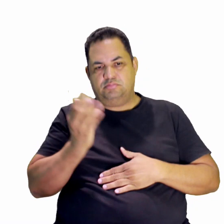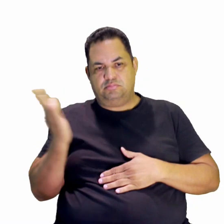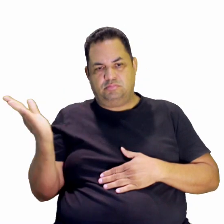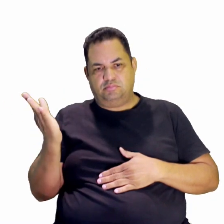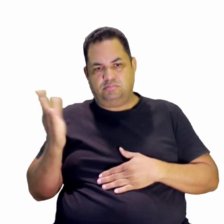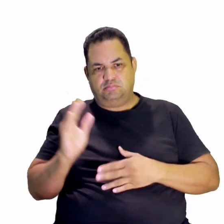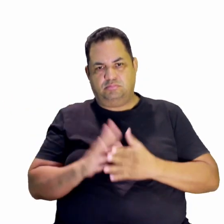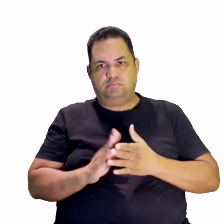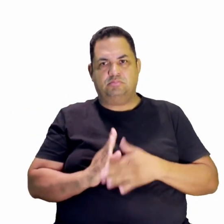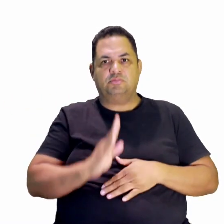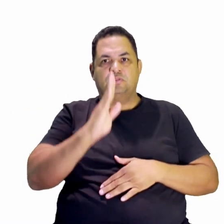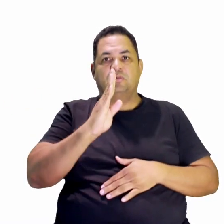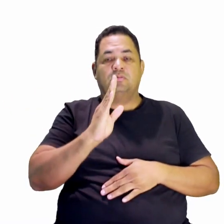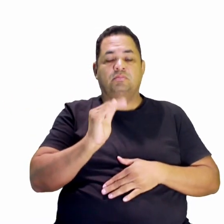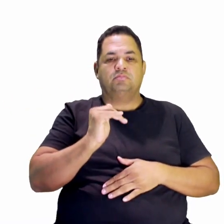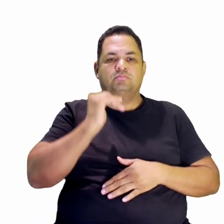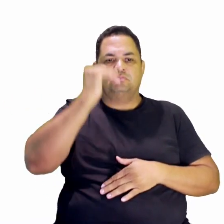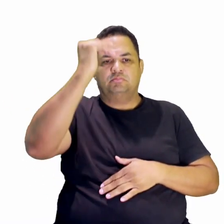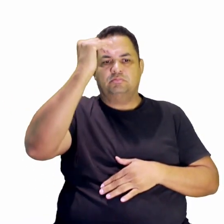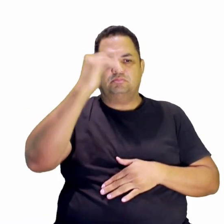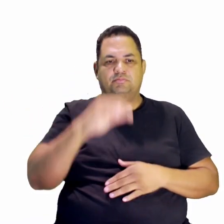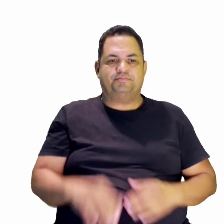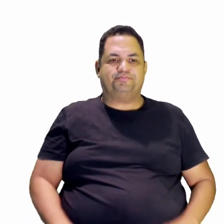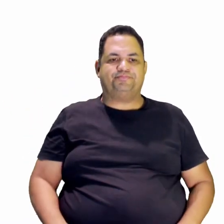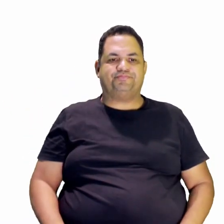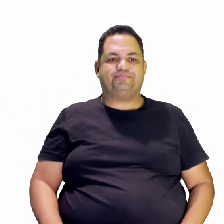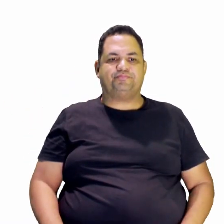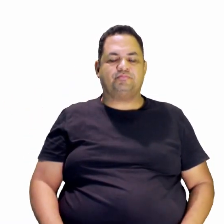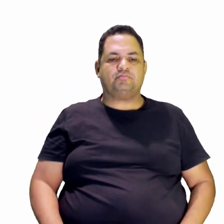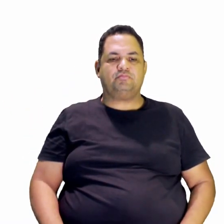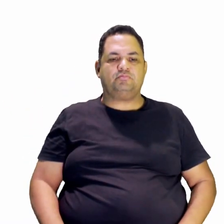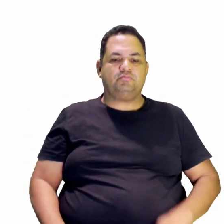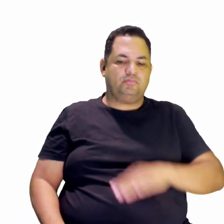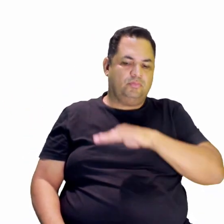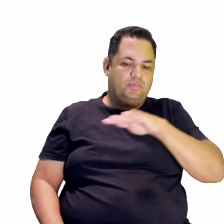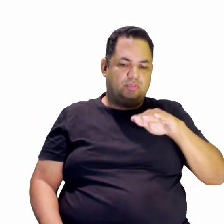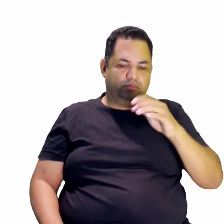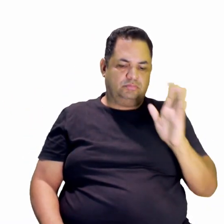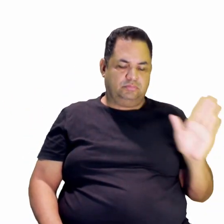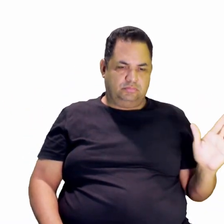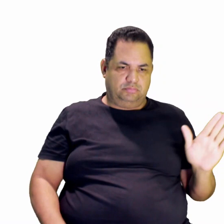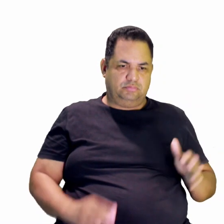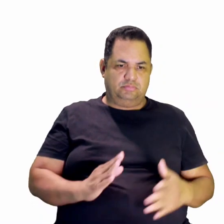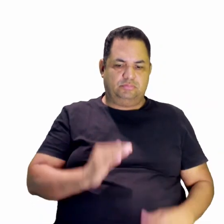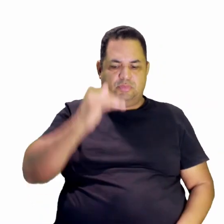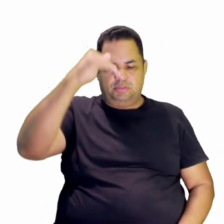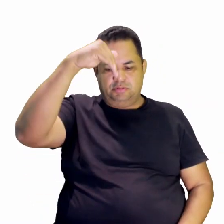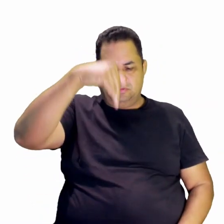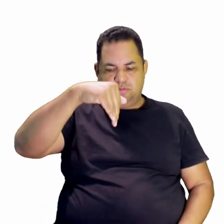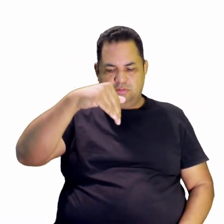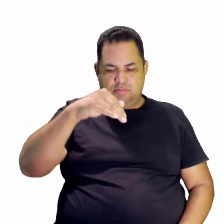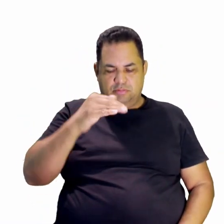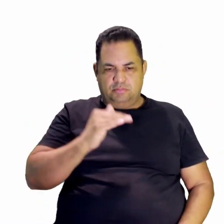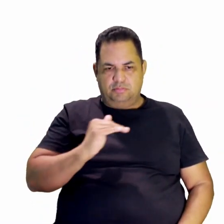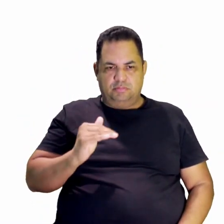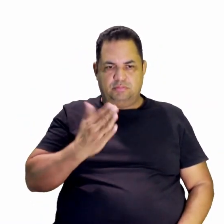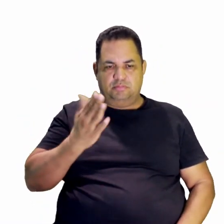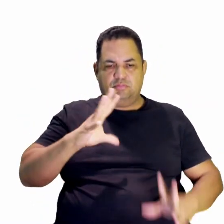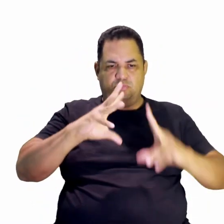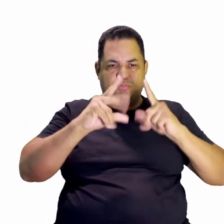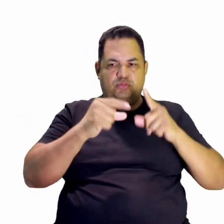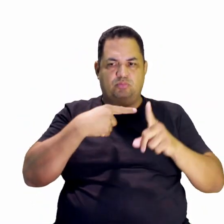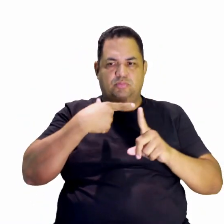na vertical para cima, o F3 na horizontal para a esquerda e o F4 na vertical para baixo. Tem que somar tudo